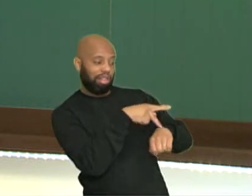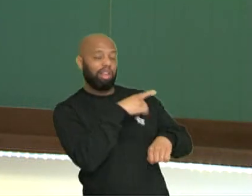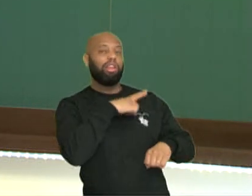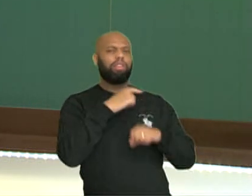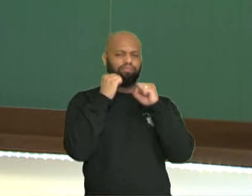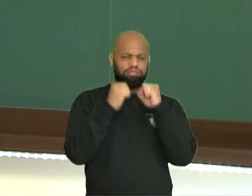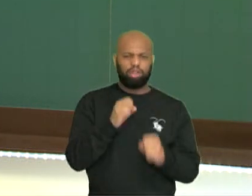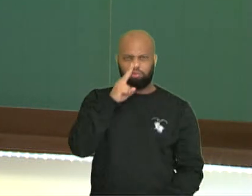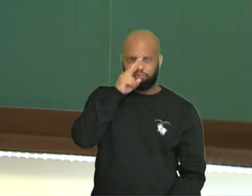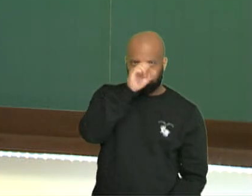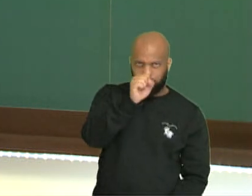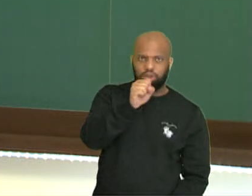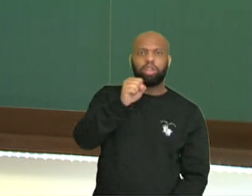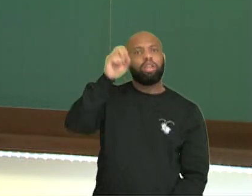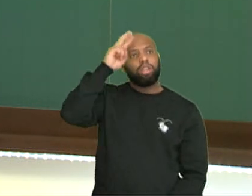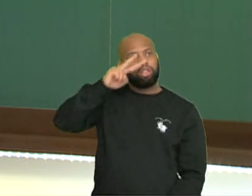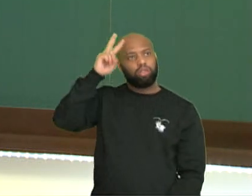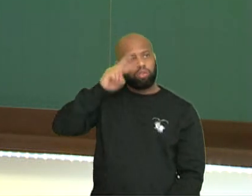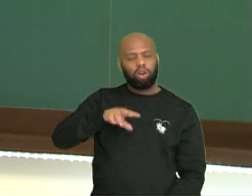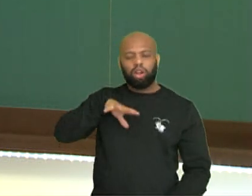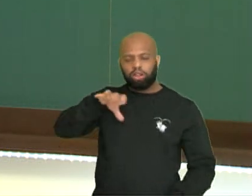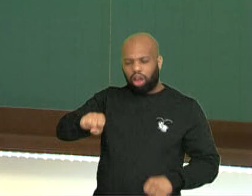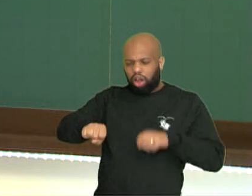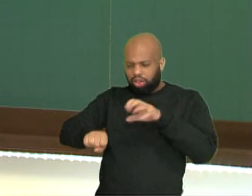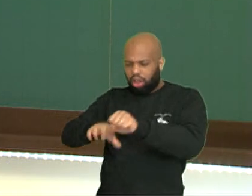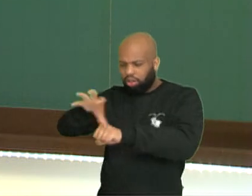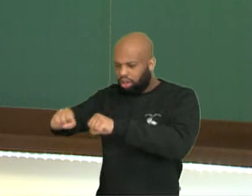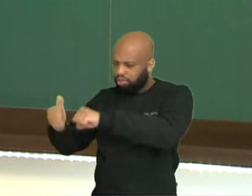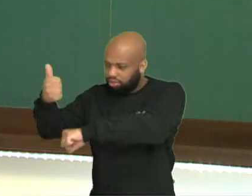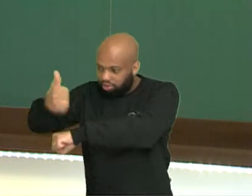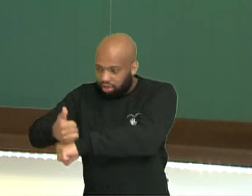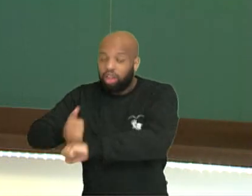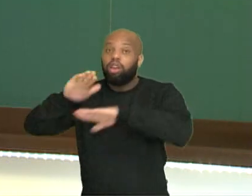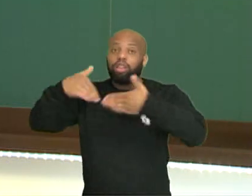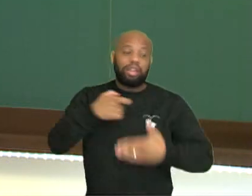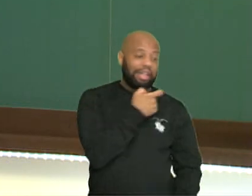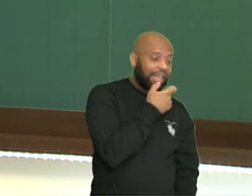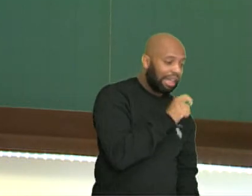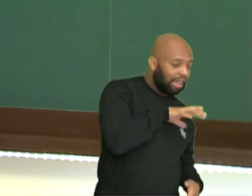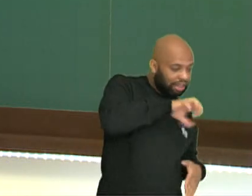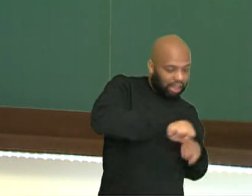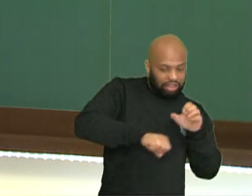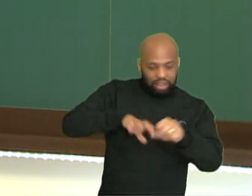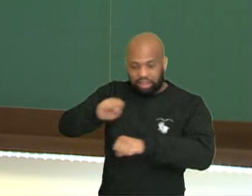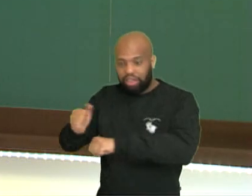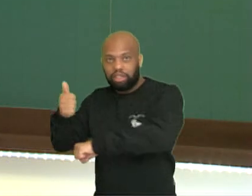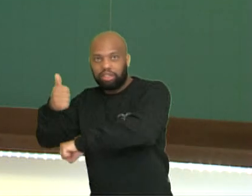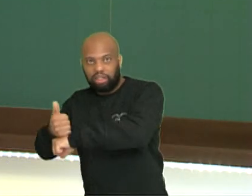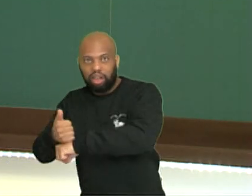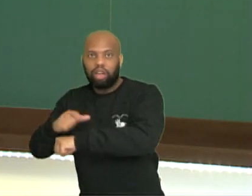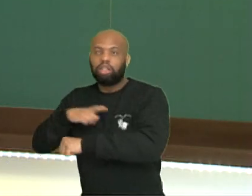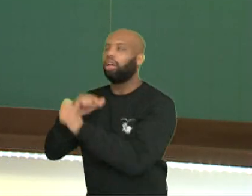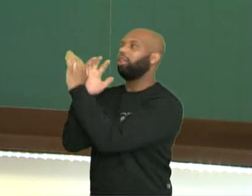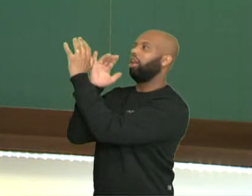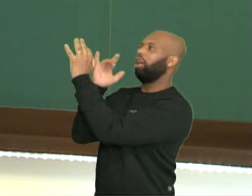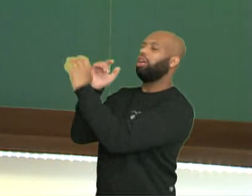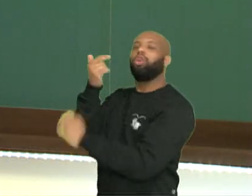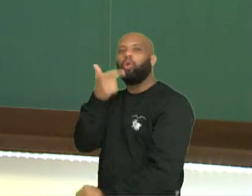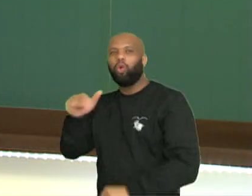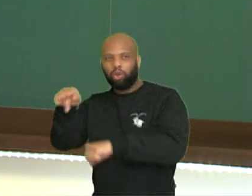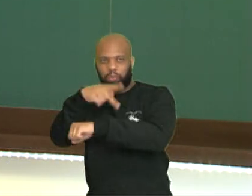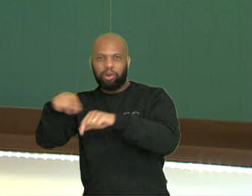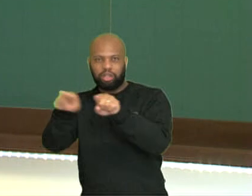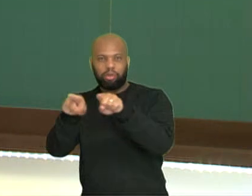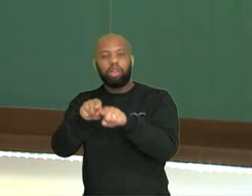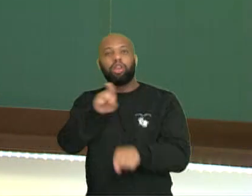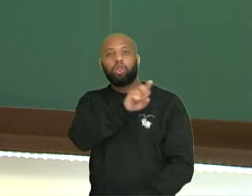histórico, avançou e dominou outras localidades. Quando a Inglaterra dominou a região da Escócia e um outro país aqui chamado País